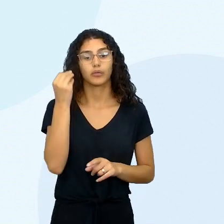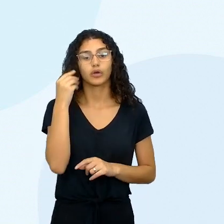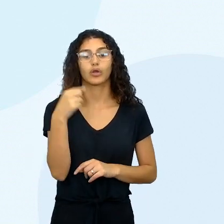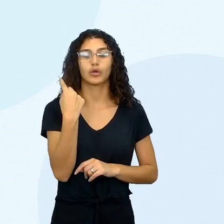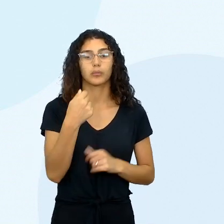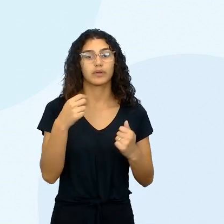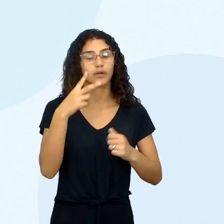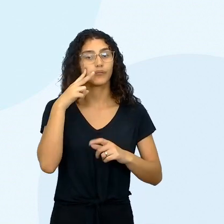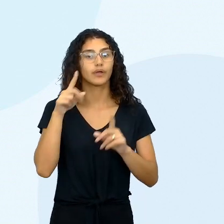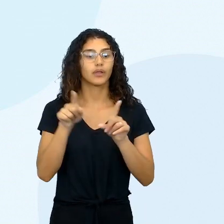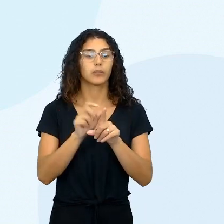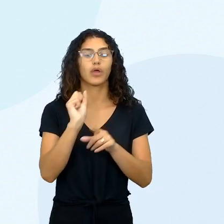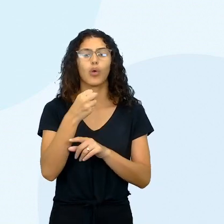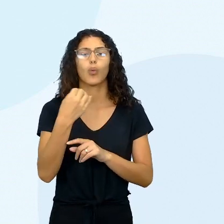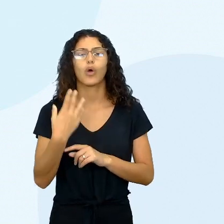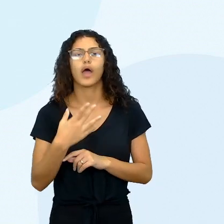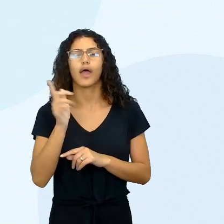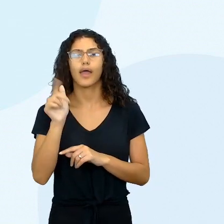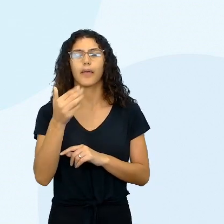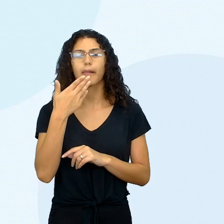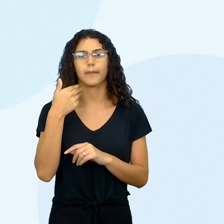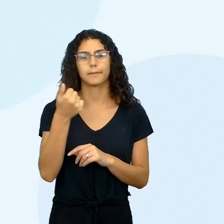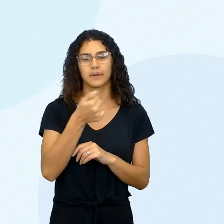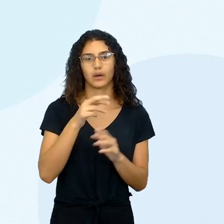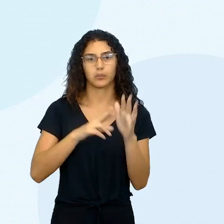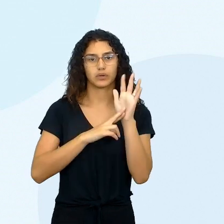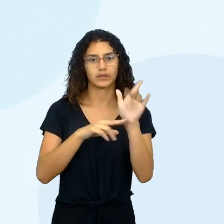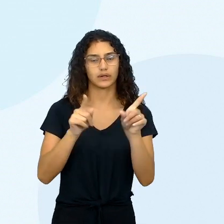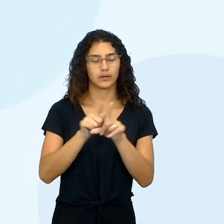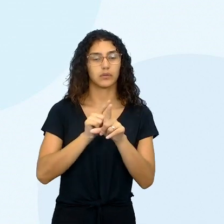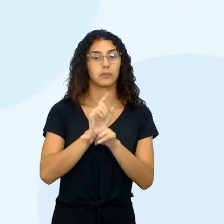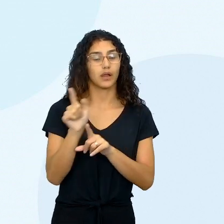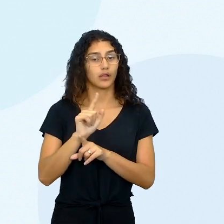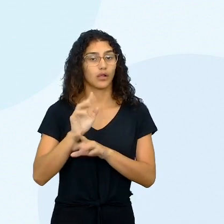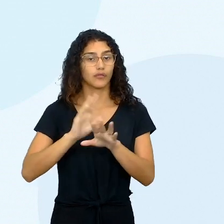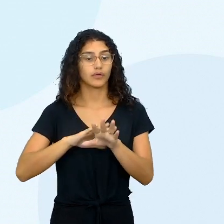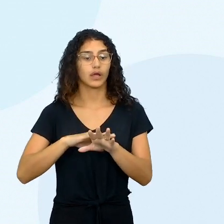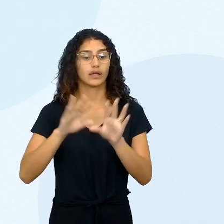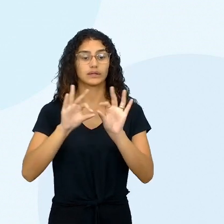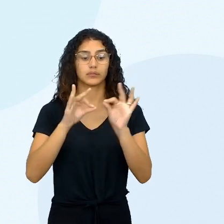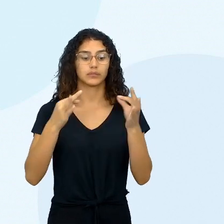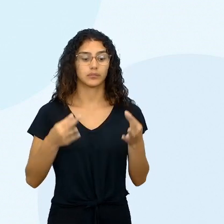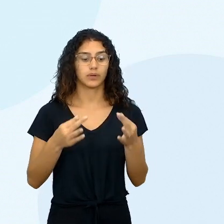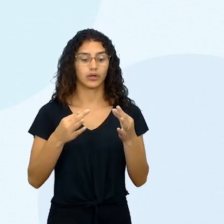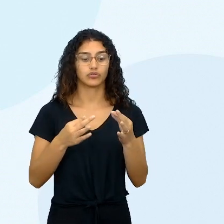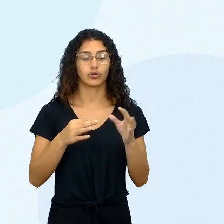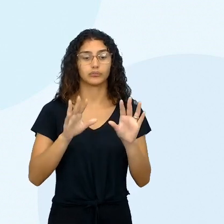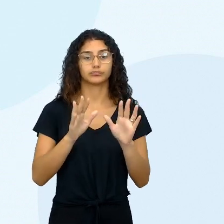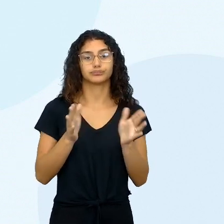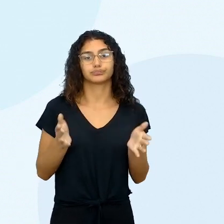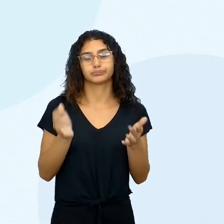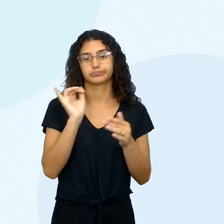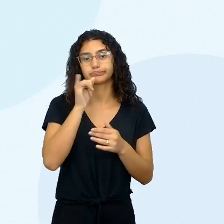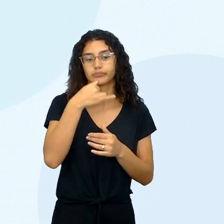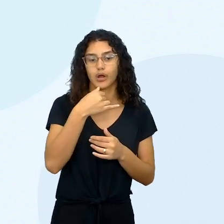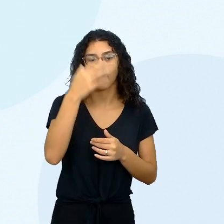também quais são as oportunidades que esse cenário também nos traz, para não ficar simplesmente desestimulando com as pessoas, com